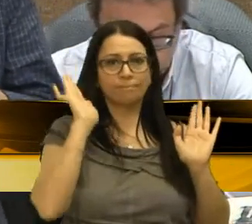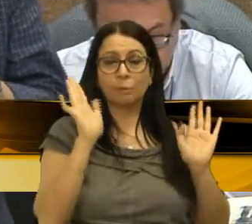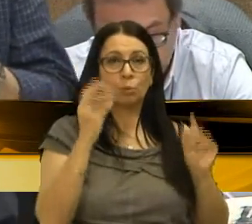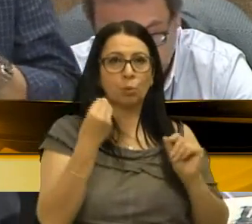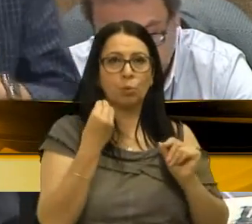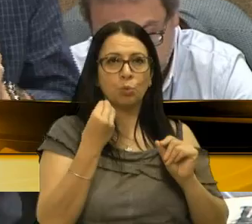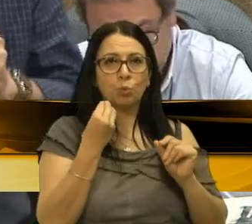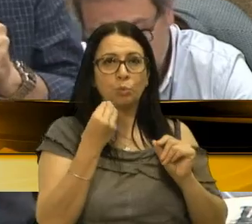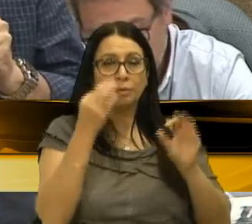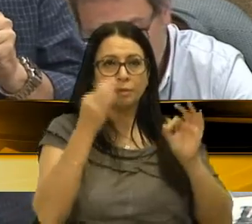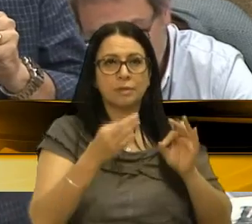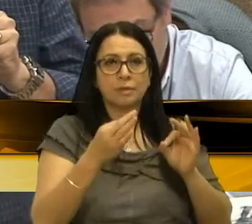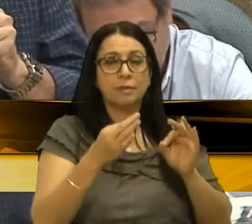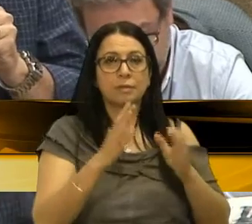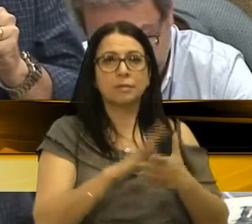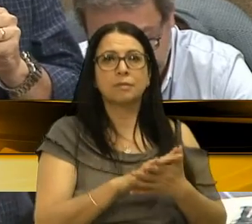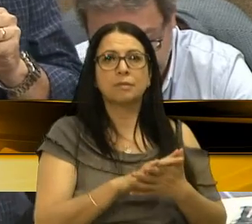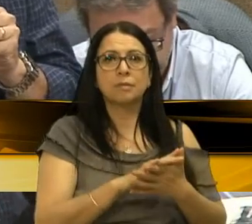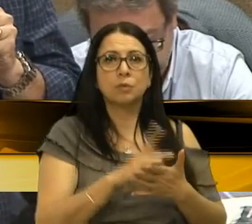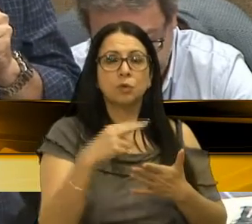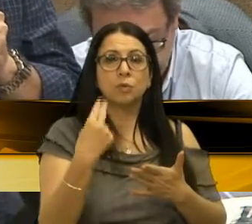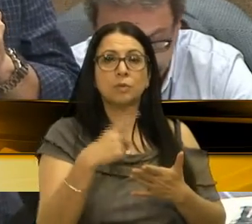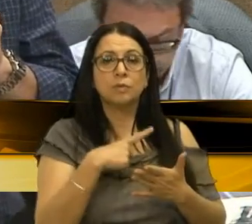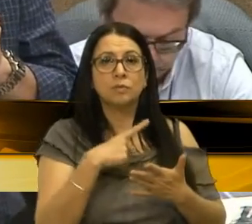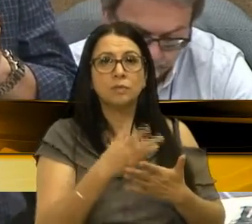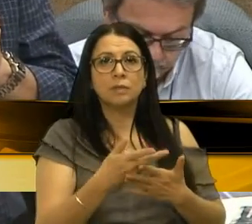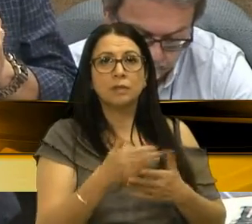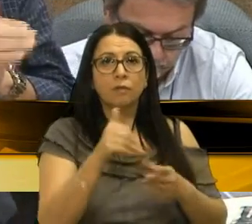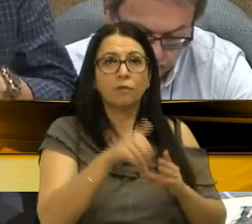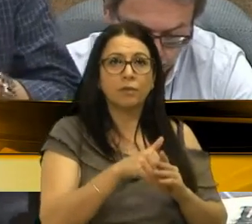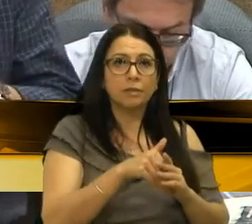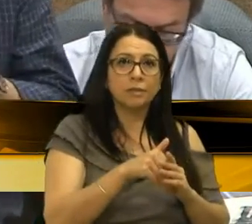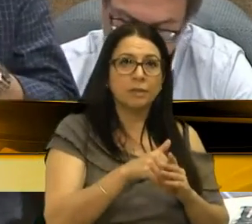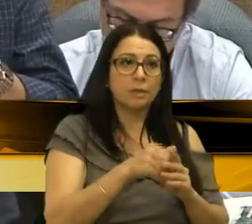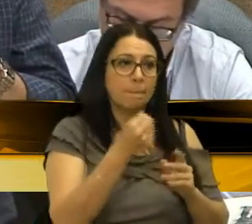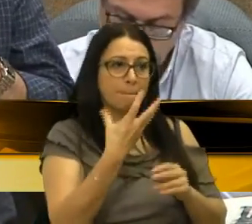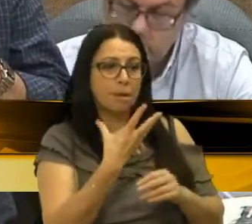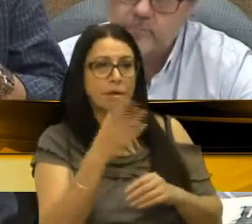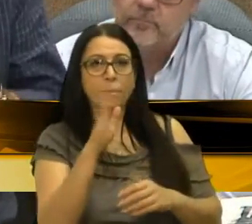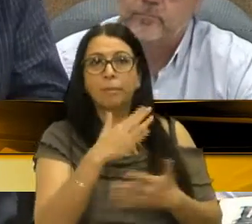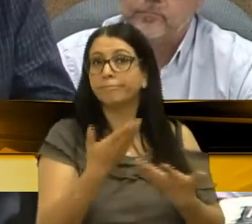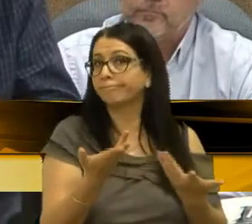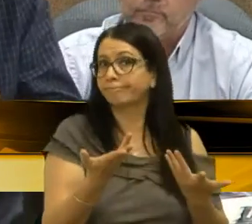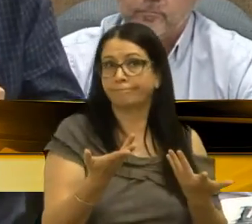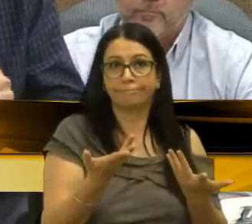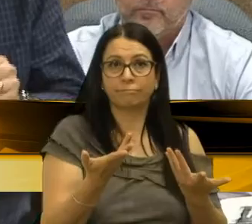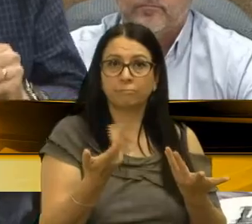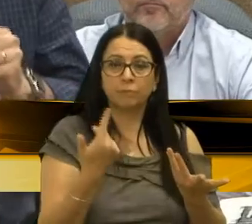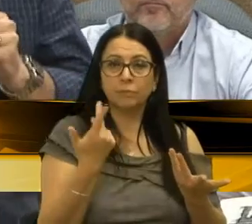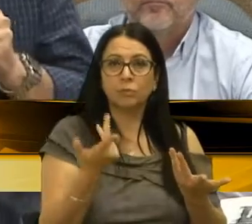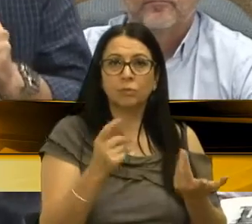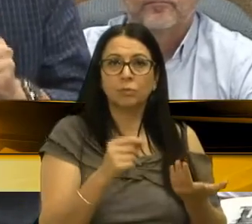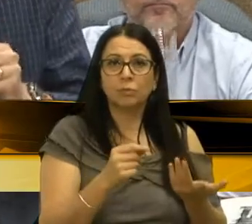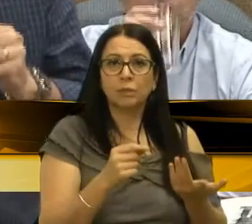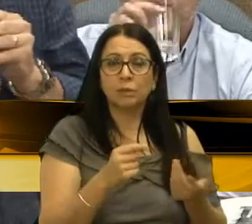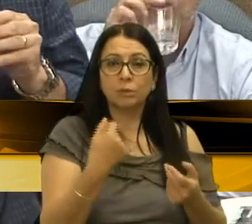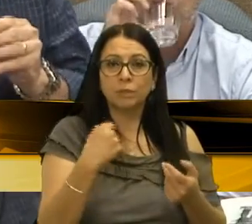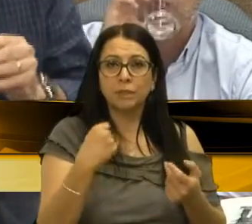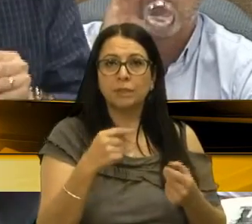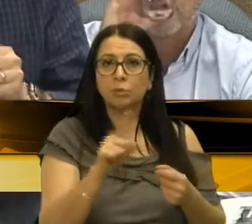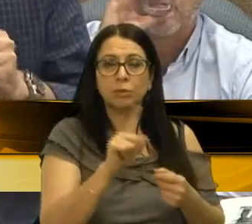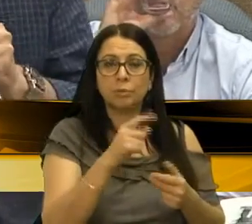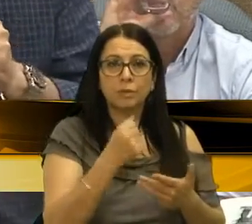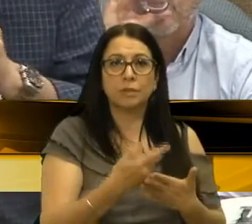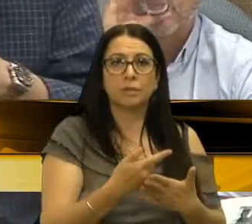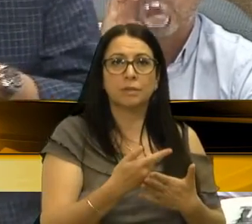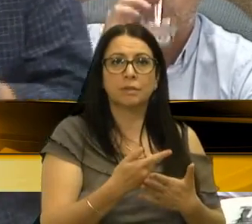na certeza absoluta, se nós estaríamos votando para o bem ou para o mal, pontualmente no que é preciso e o que não é preciso